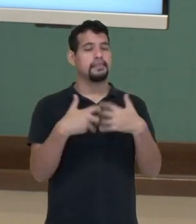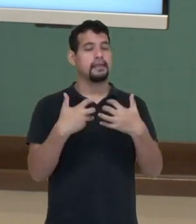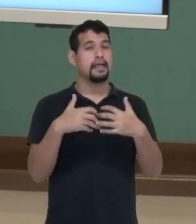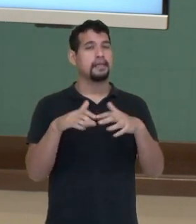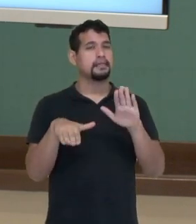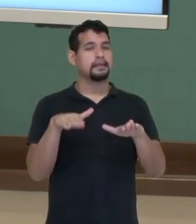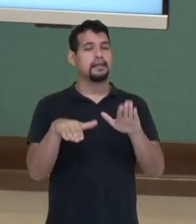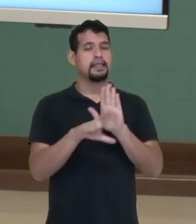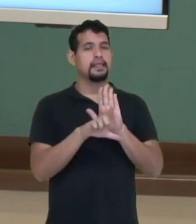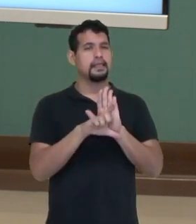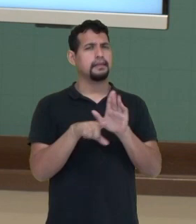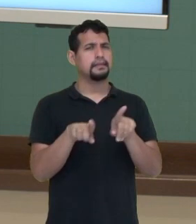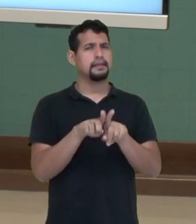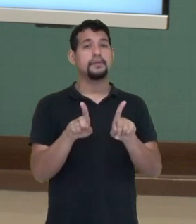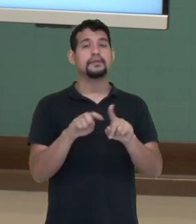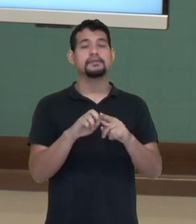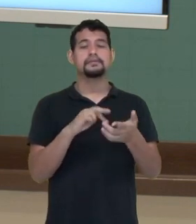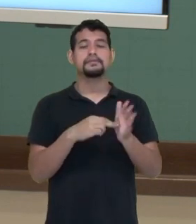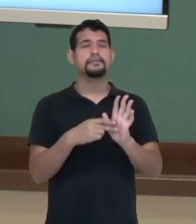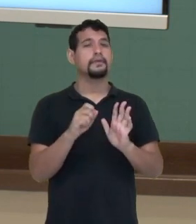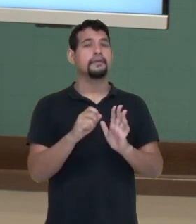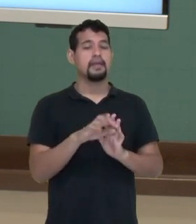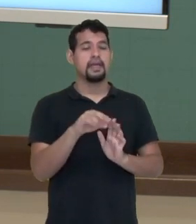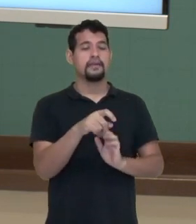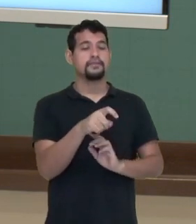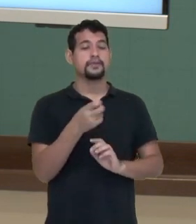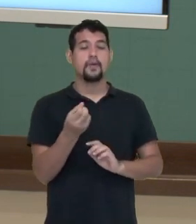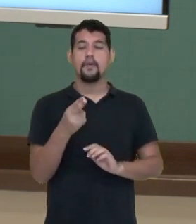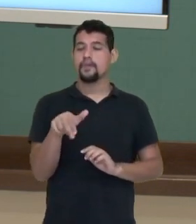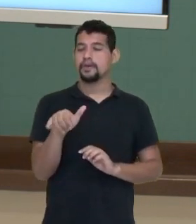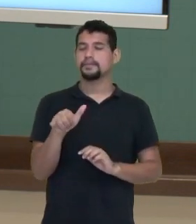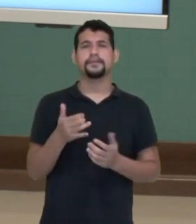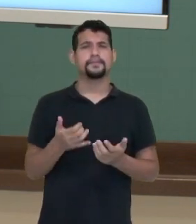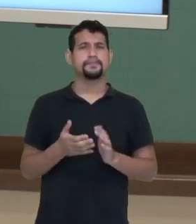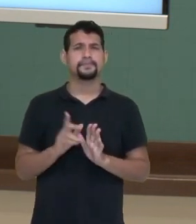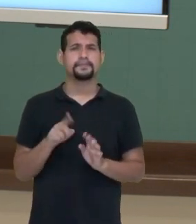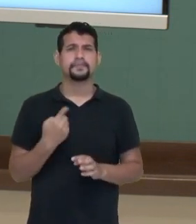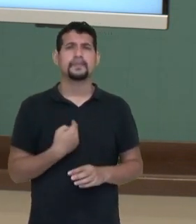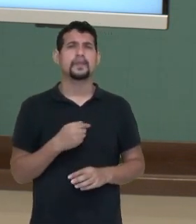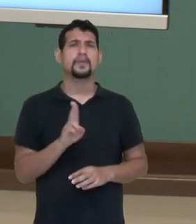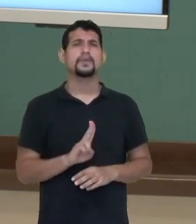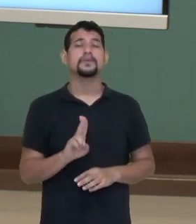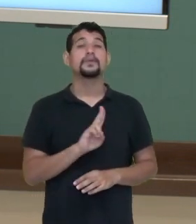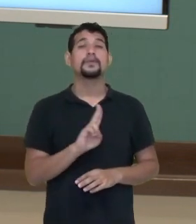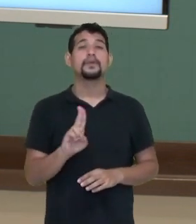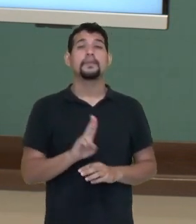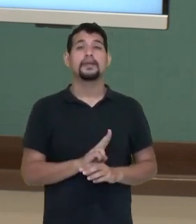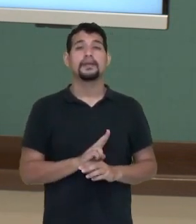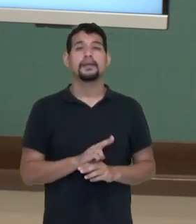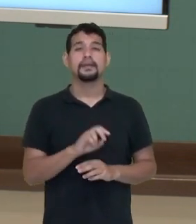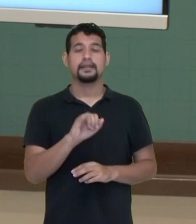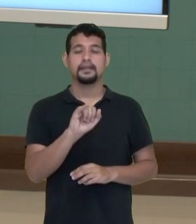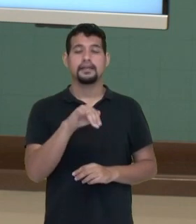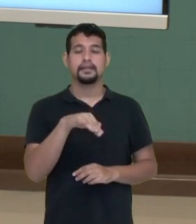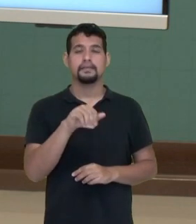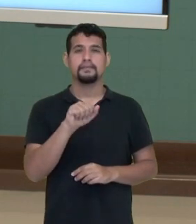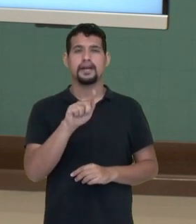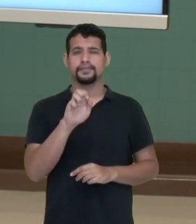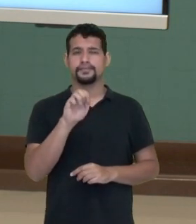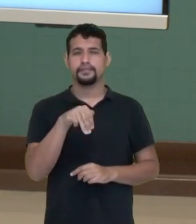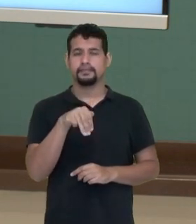lei de formação. O que sai da máquina é o f de x ou y. E a gente chama de imagem,